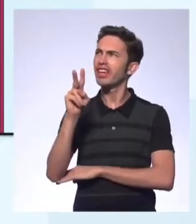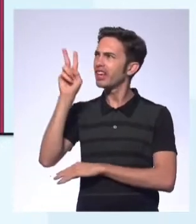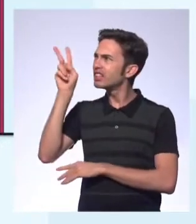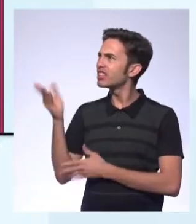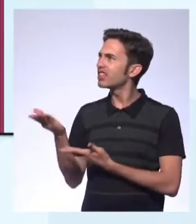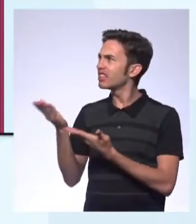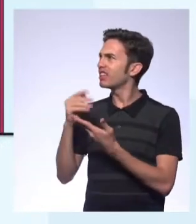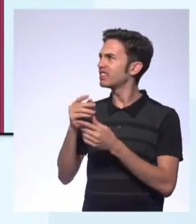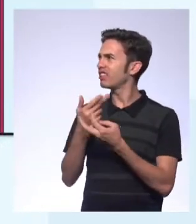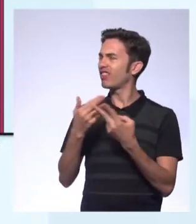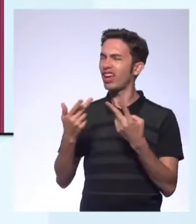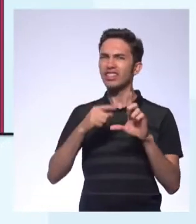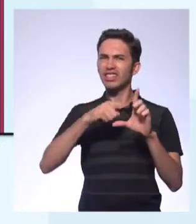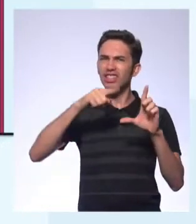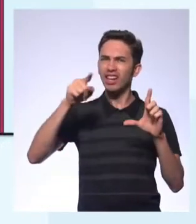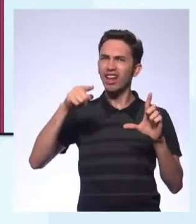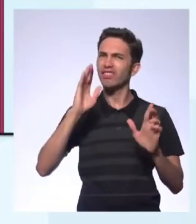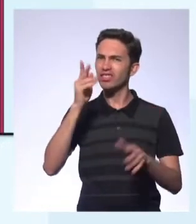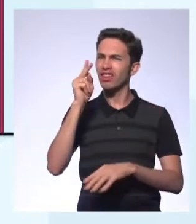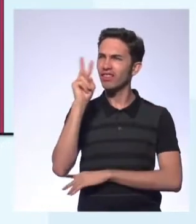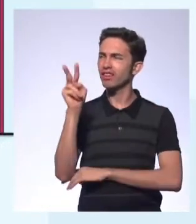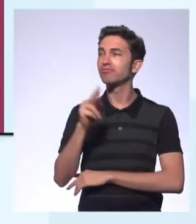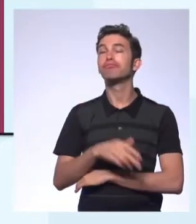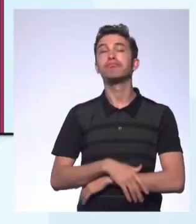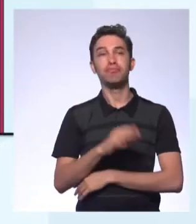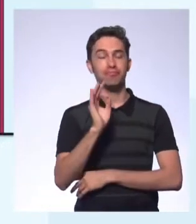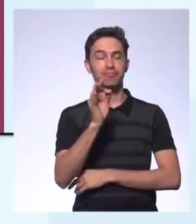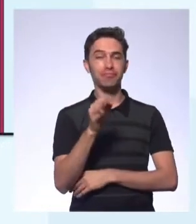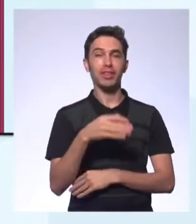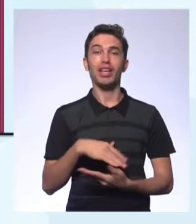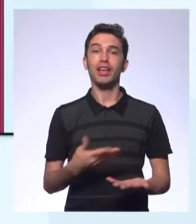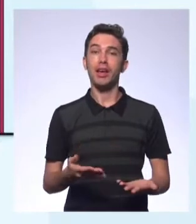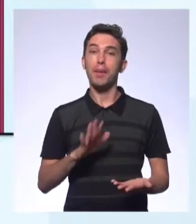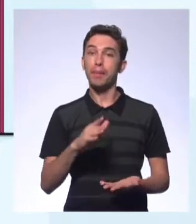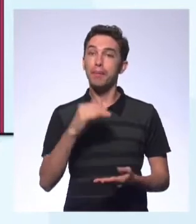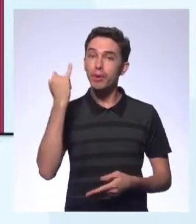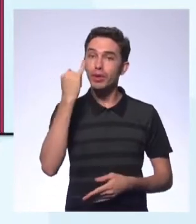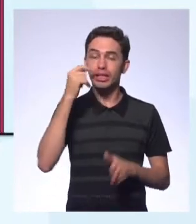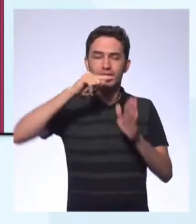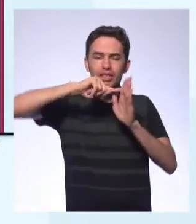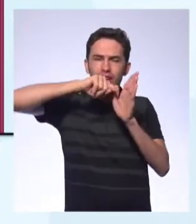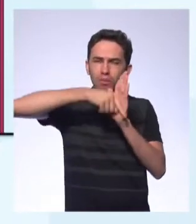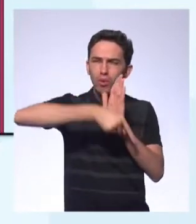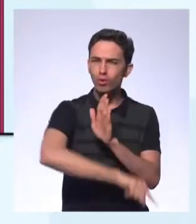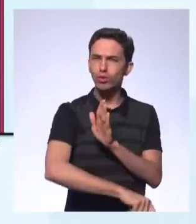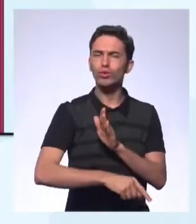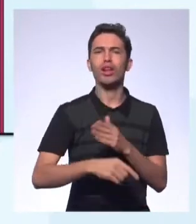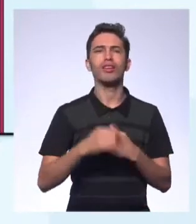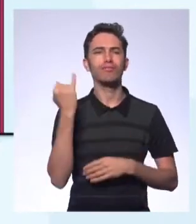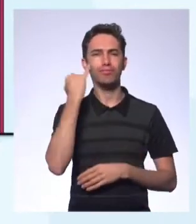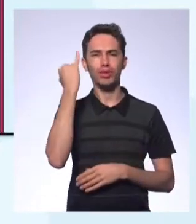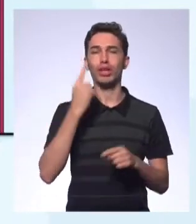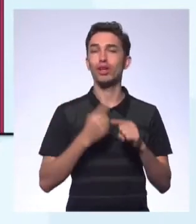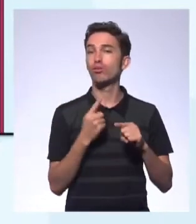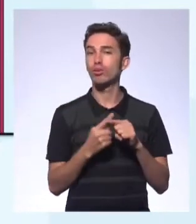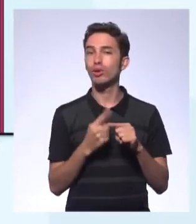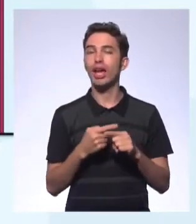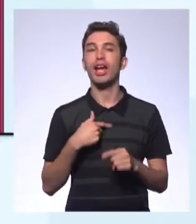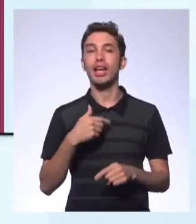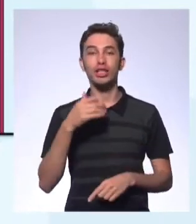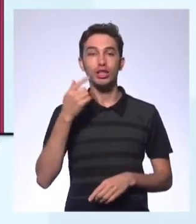várias vezes. Sim, e é importante, toda vez que nós aprofundamos no objeto de conhecimento, nós